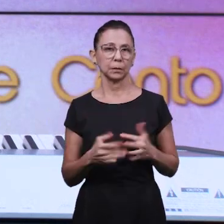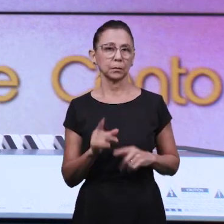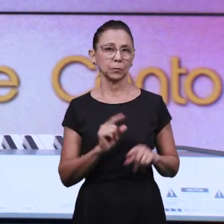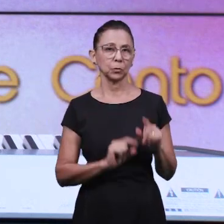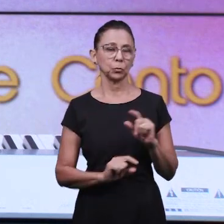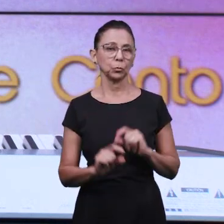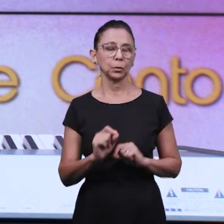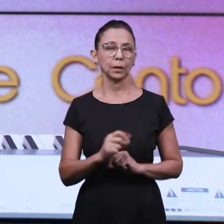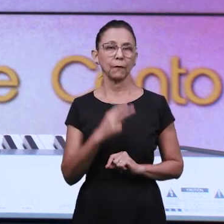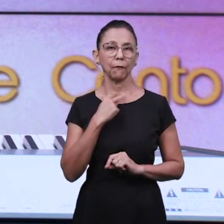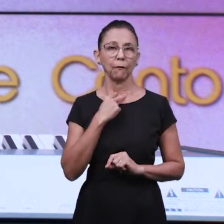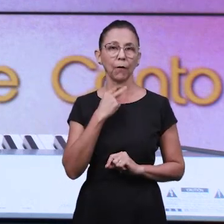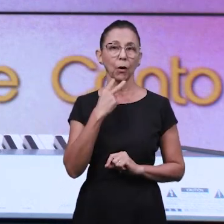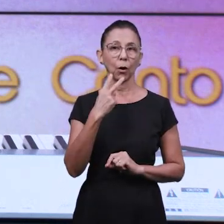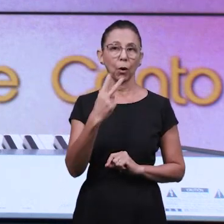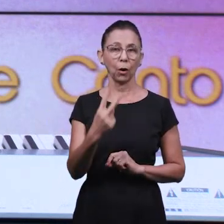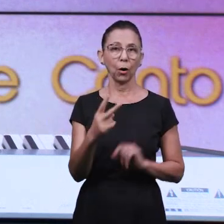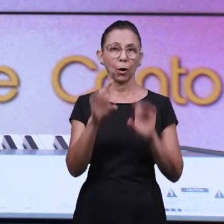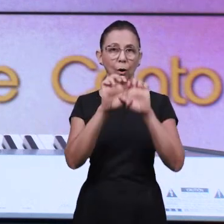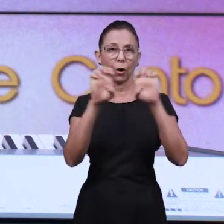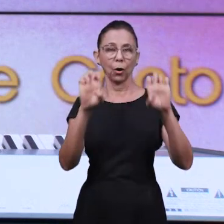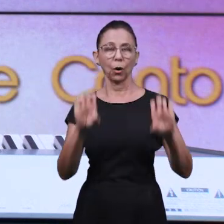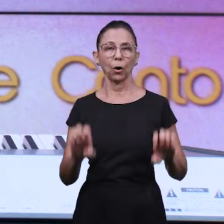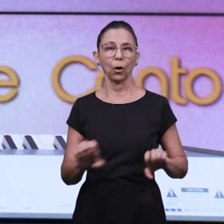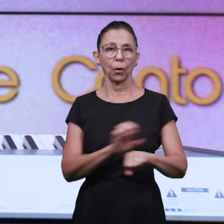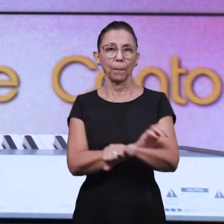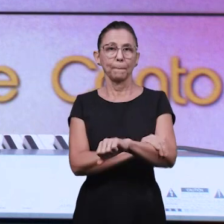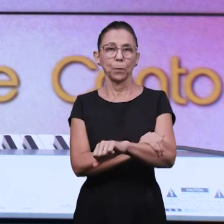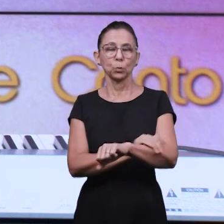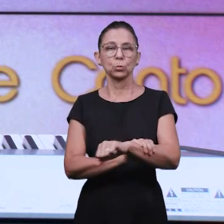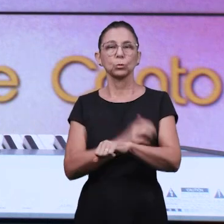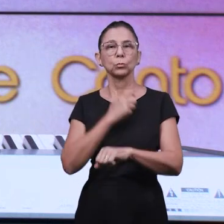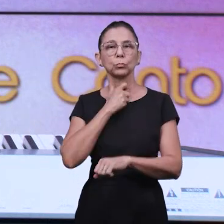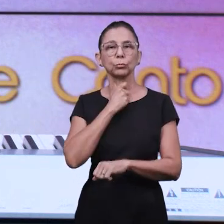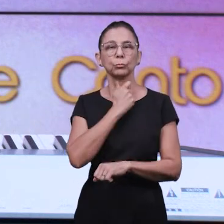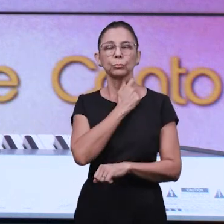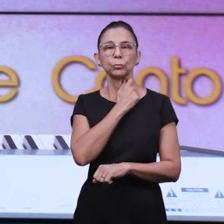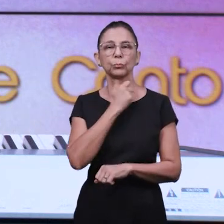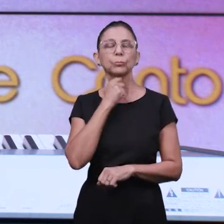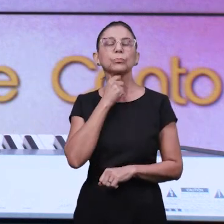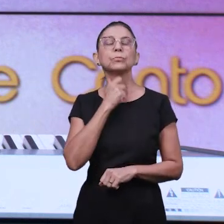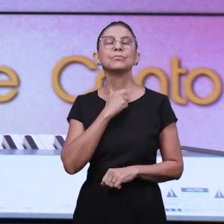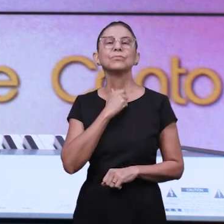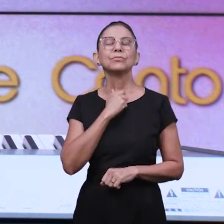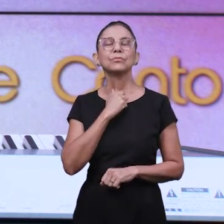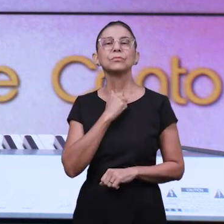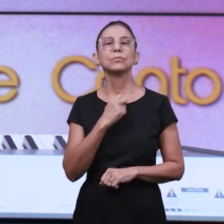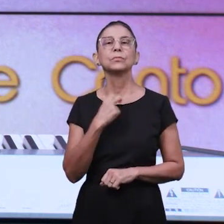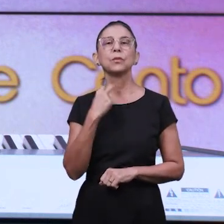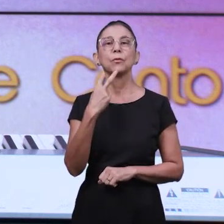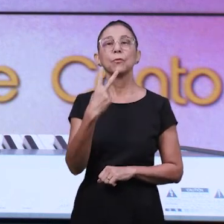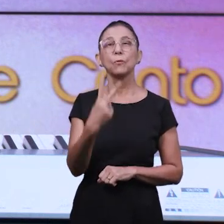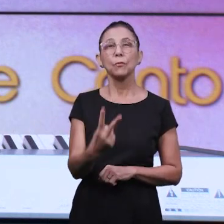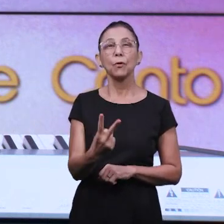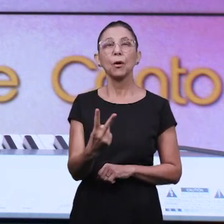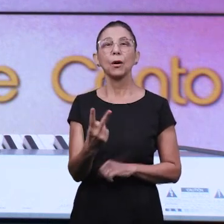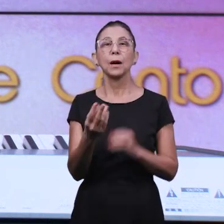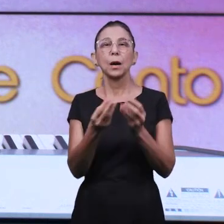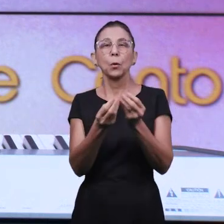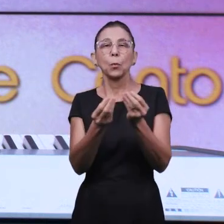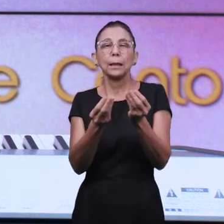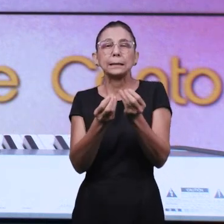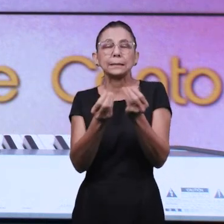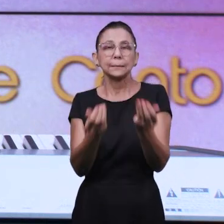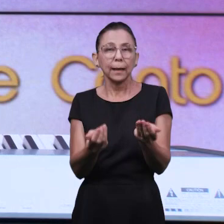que para que a voz, a estrutura muscular da voz tenha condições básicas e de